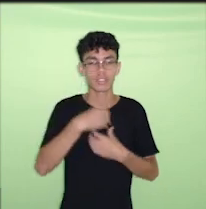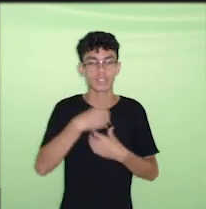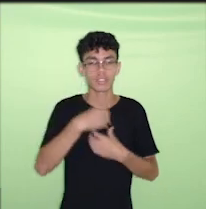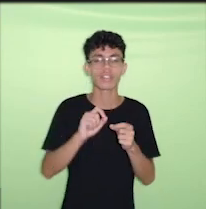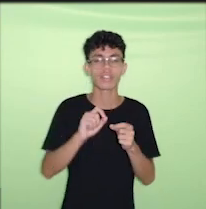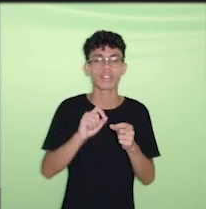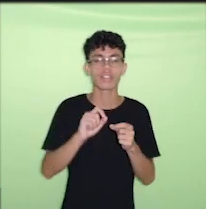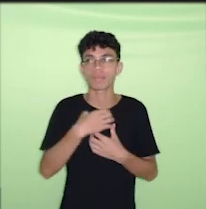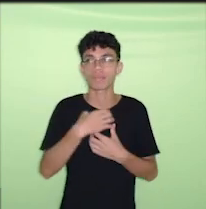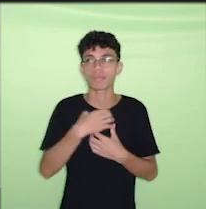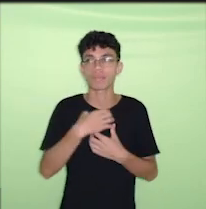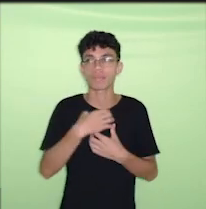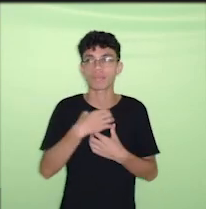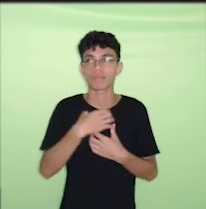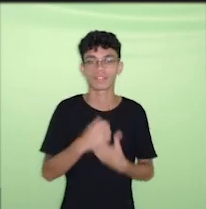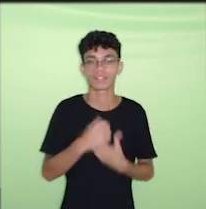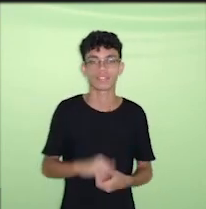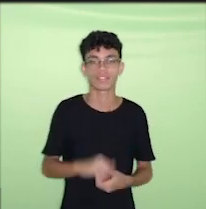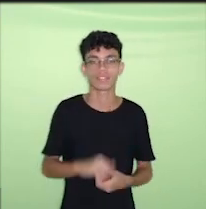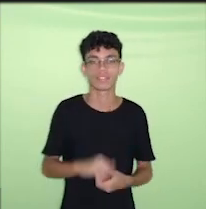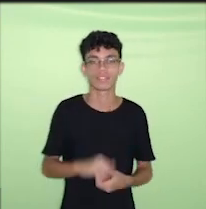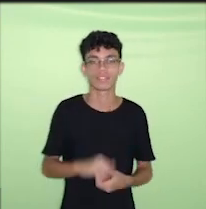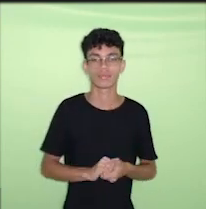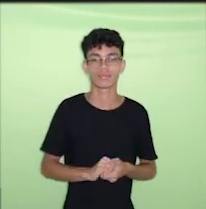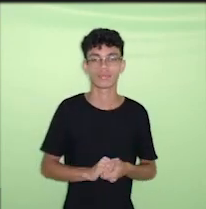isso mexeu com vocês?